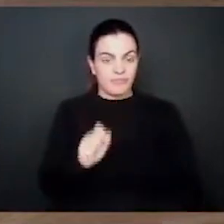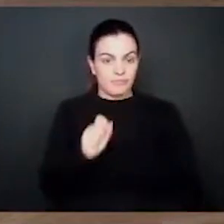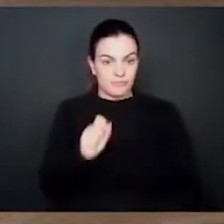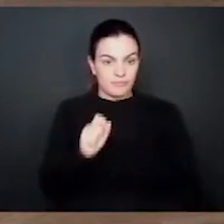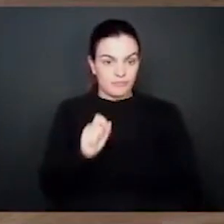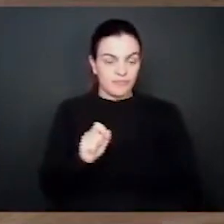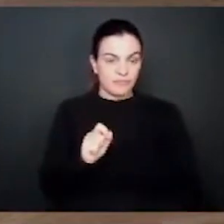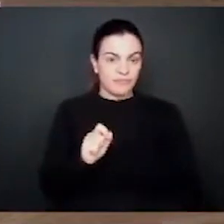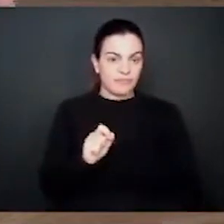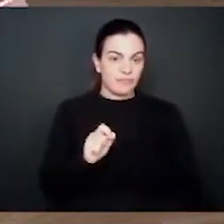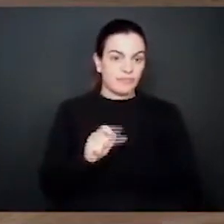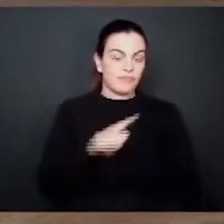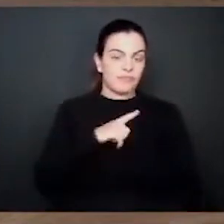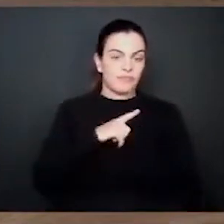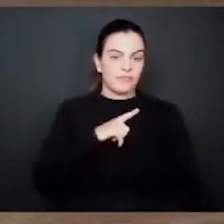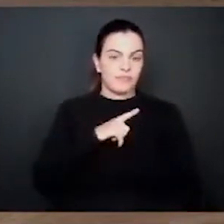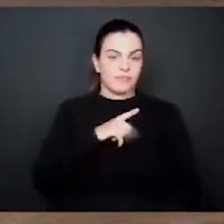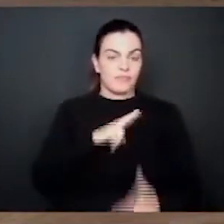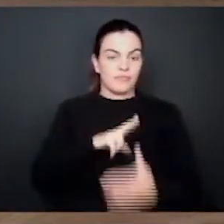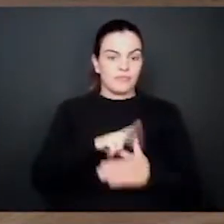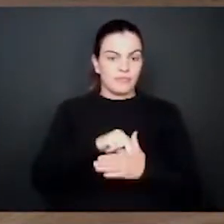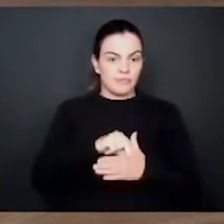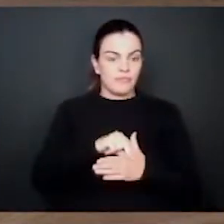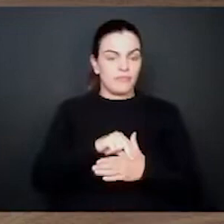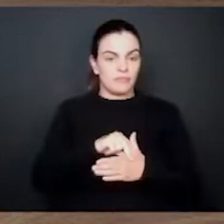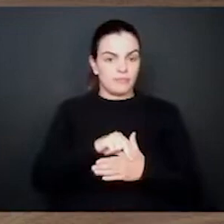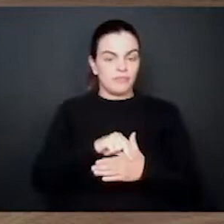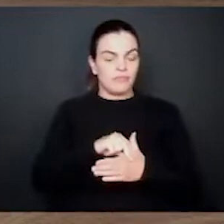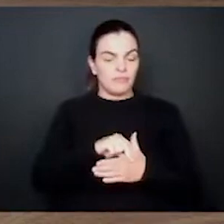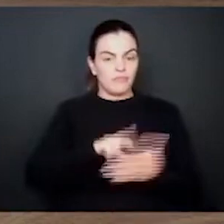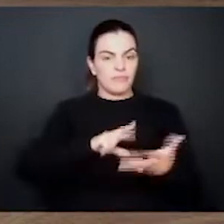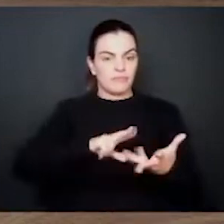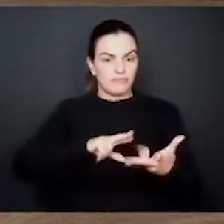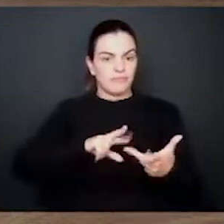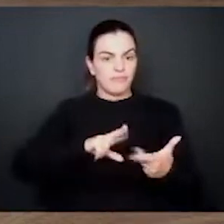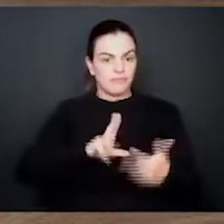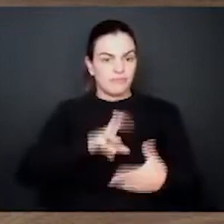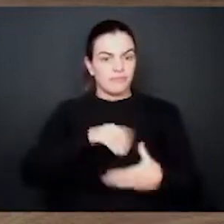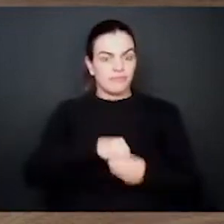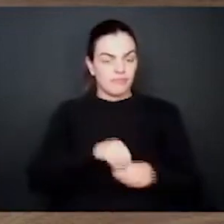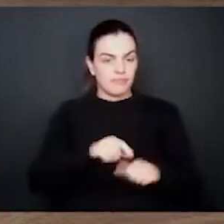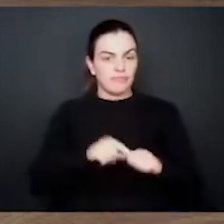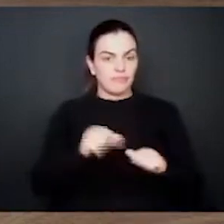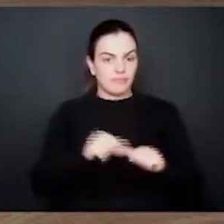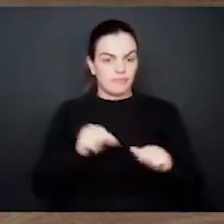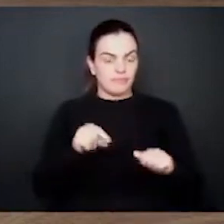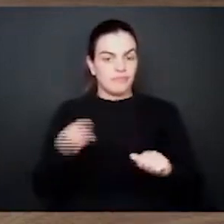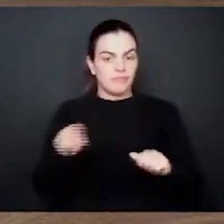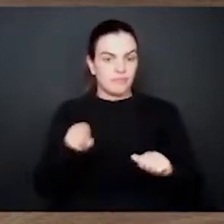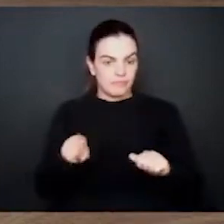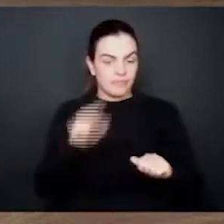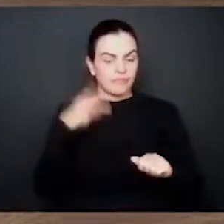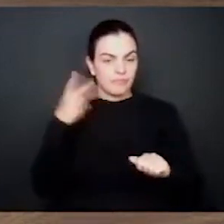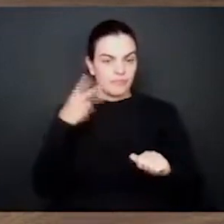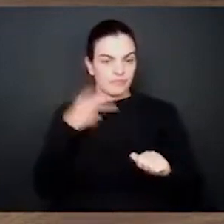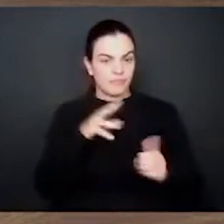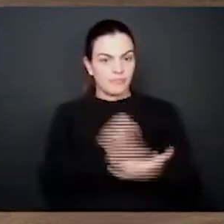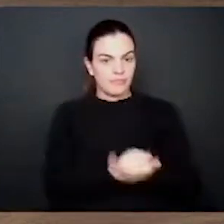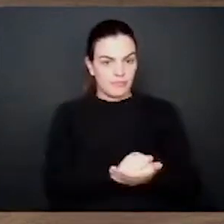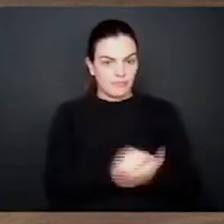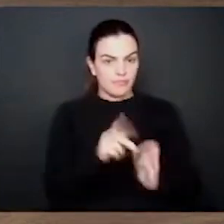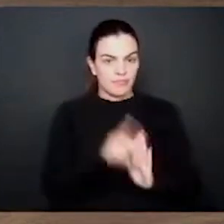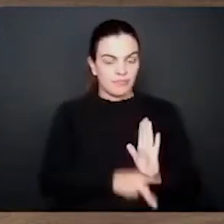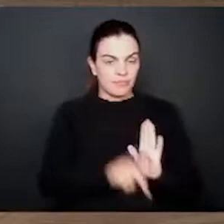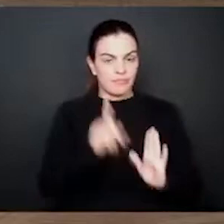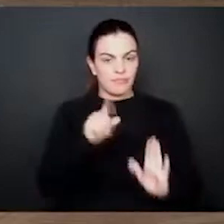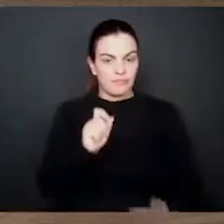vários anexos, em alguns artigos que o vereador subscreveu em seu projeto, ele também